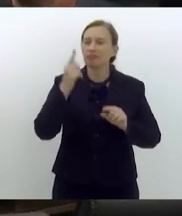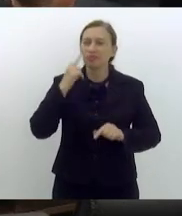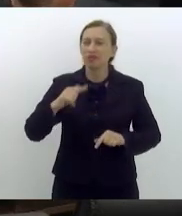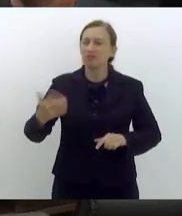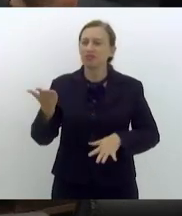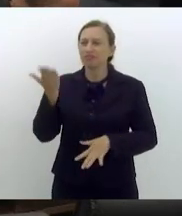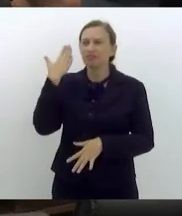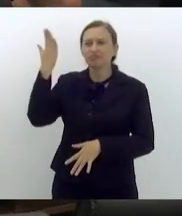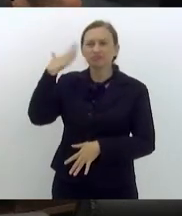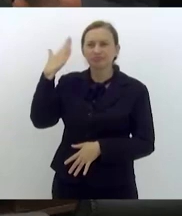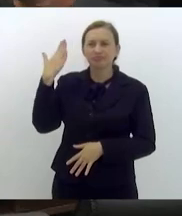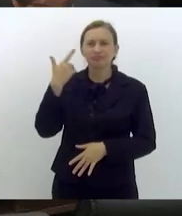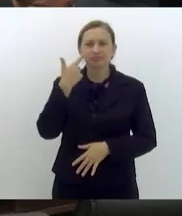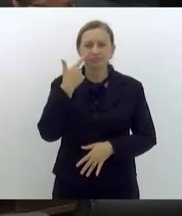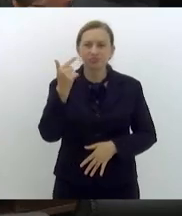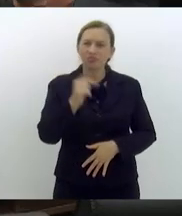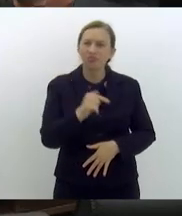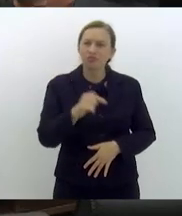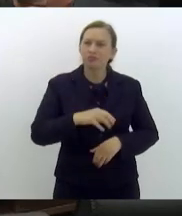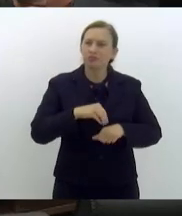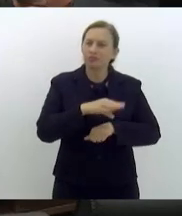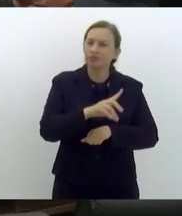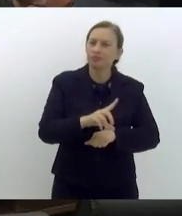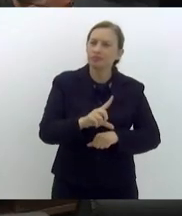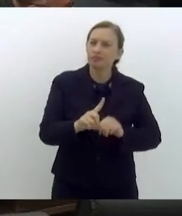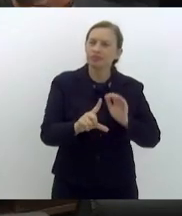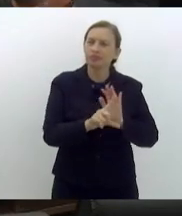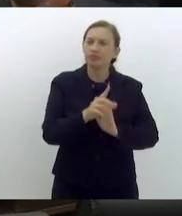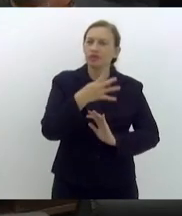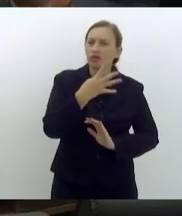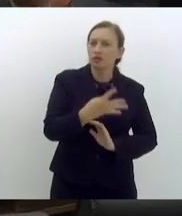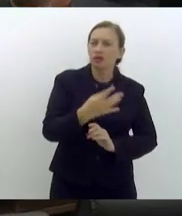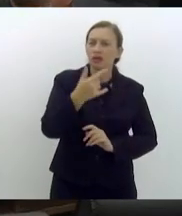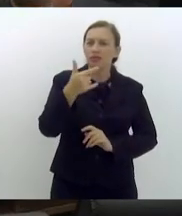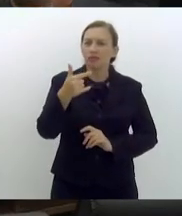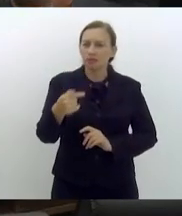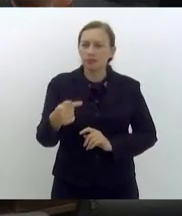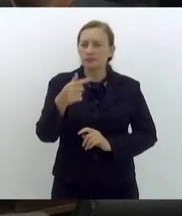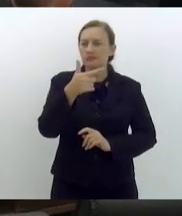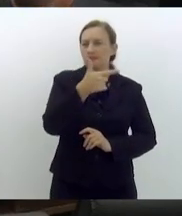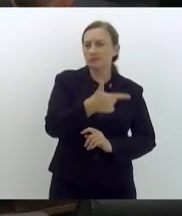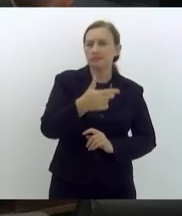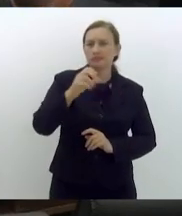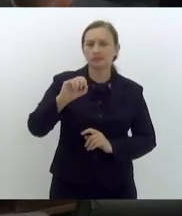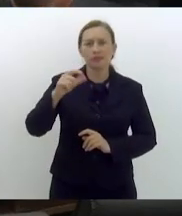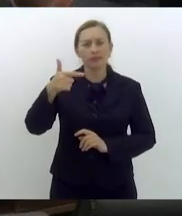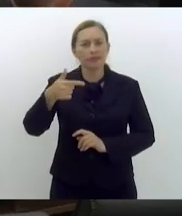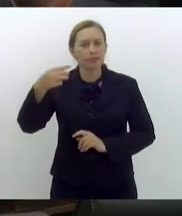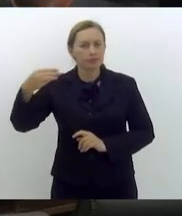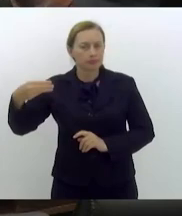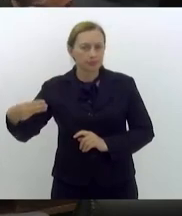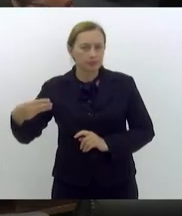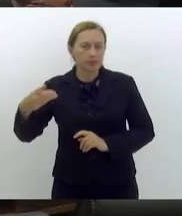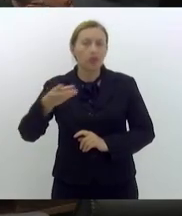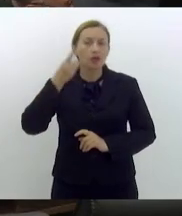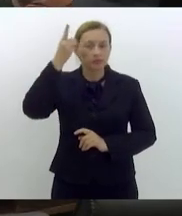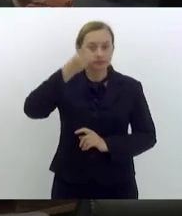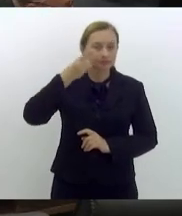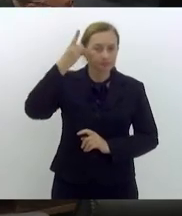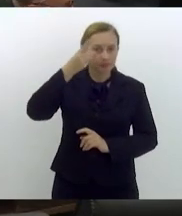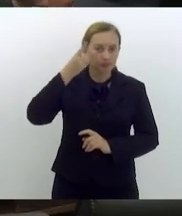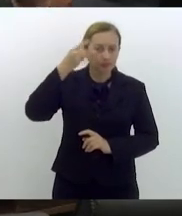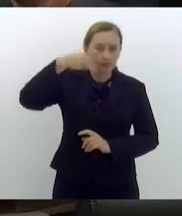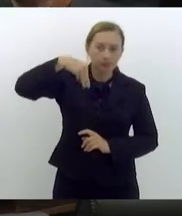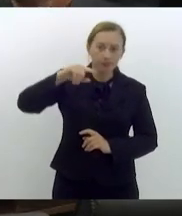se apreciou aqui a indicação legislativa 47 de 2023 de autoria do deputado